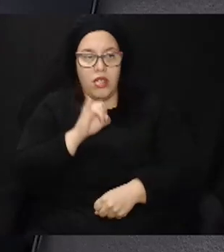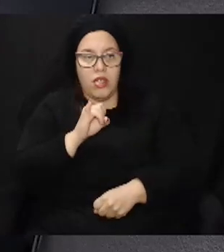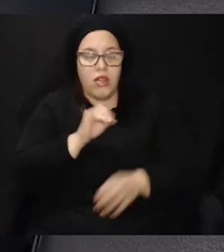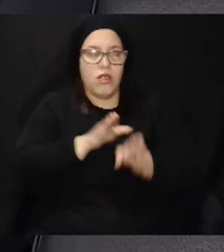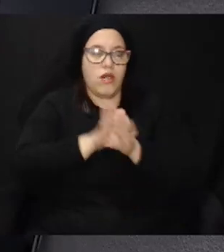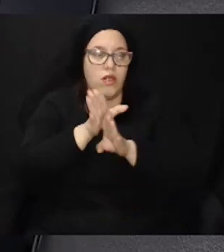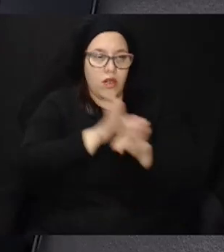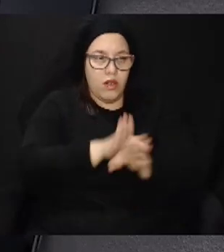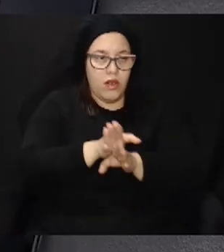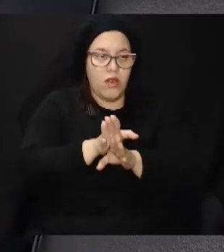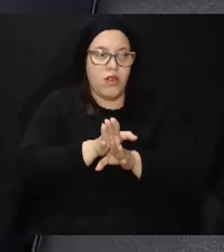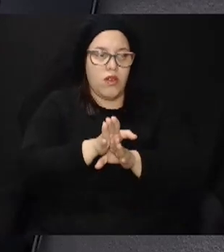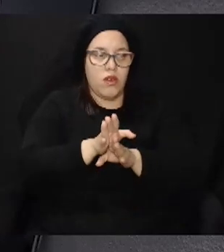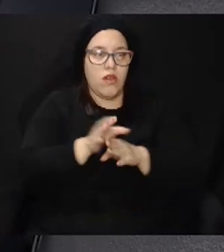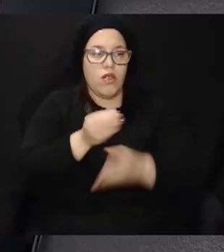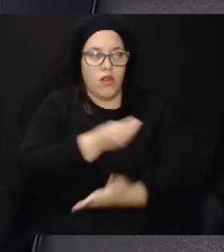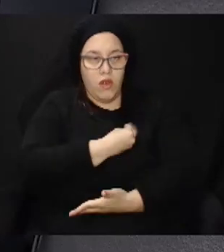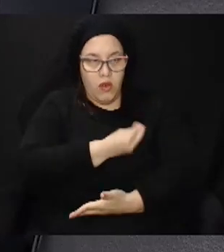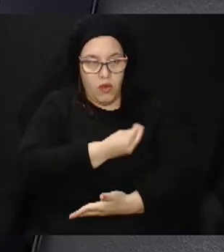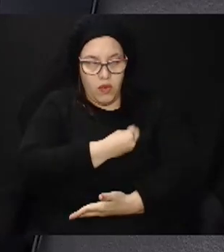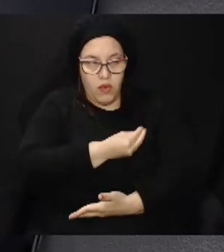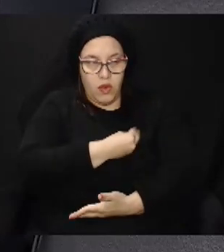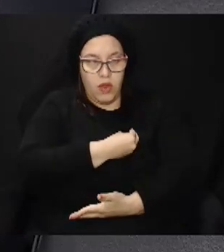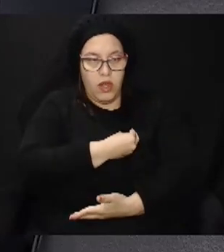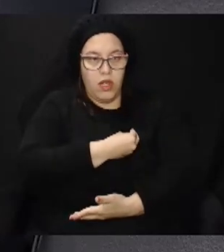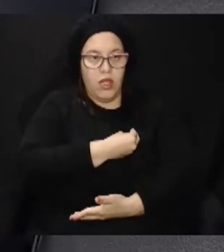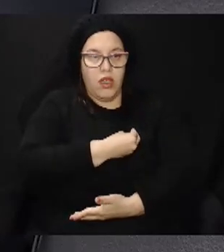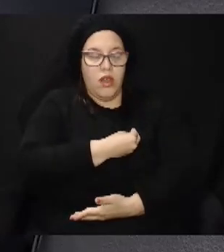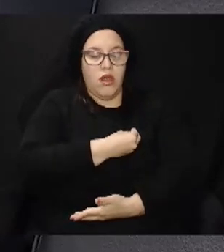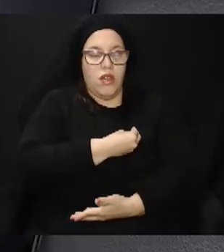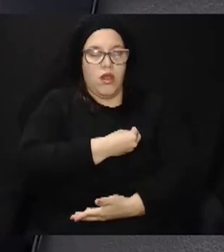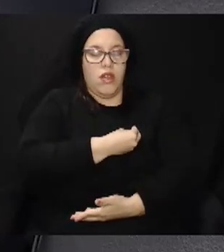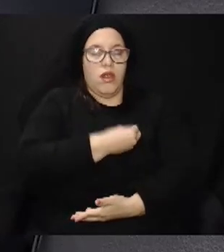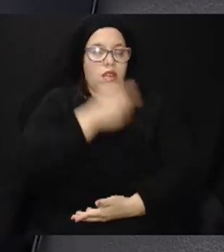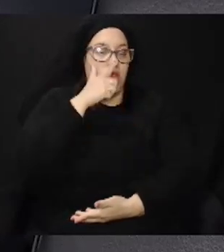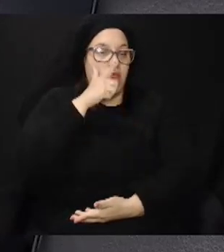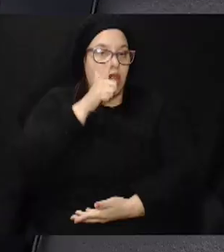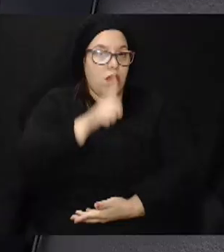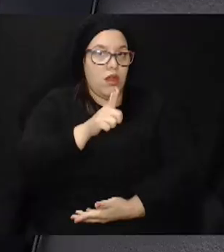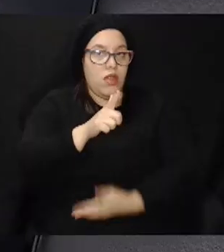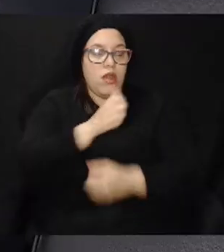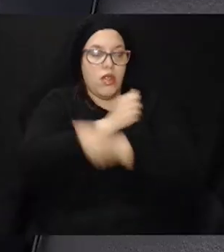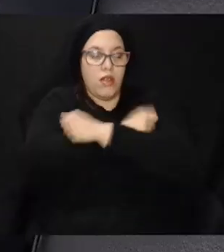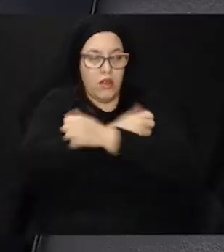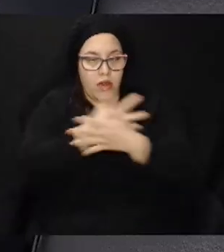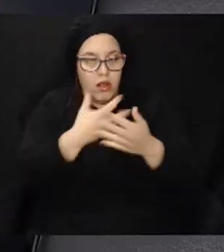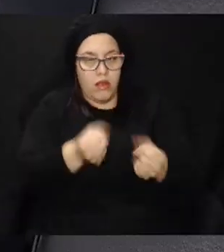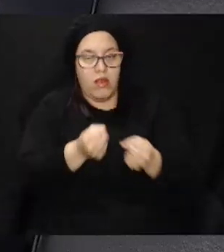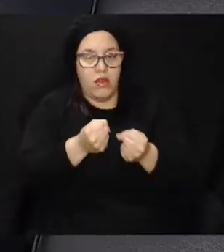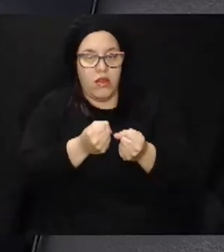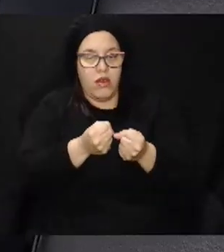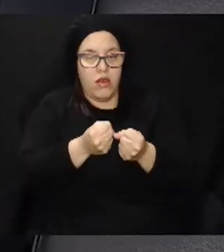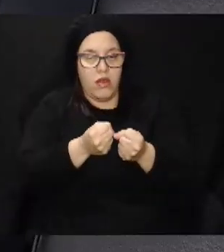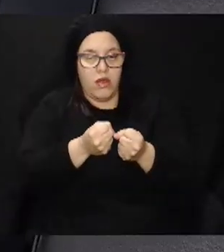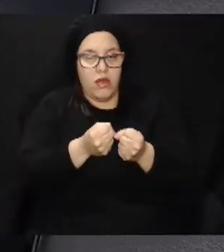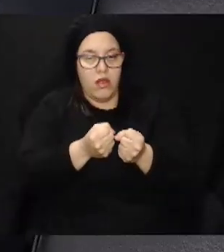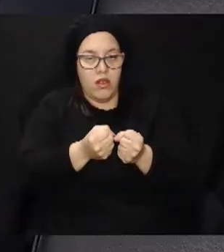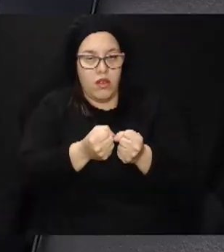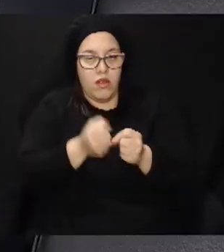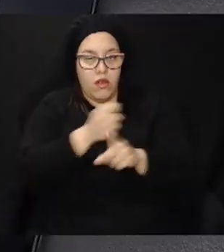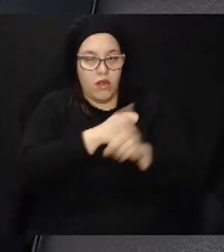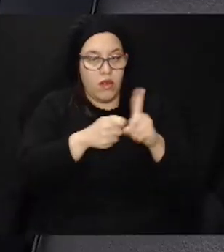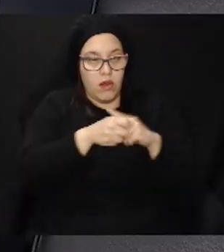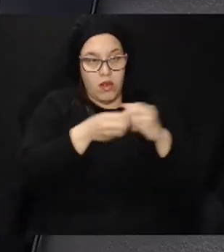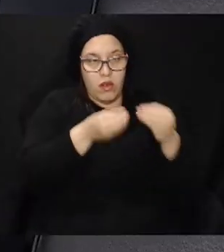de vida e em vida nós conseguimos nos abraçar, pinçar ele da sociedade e oferecer para ele uma